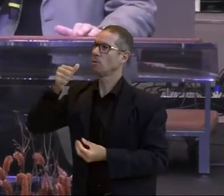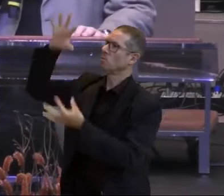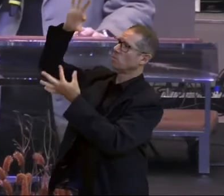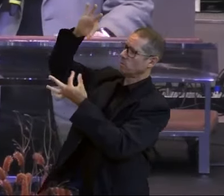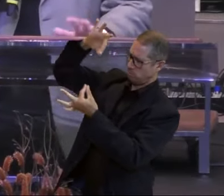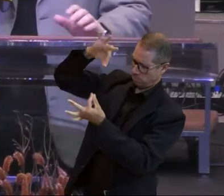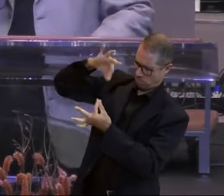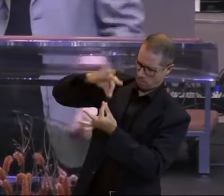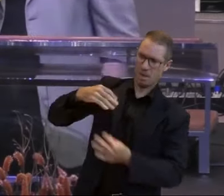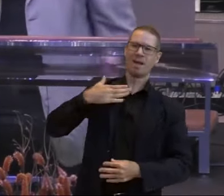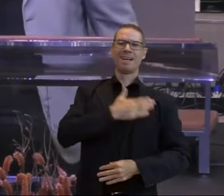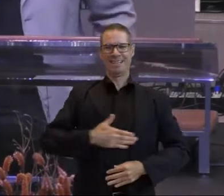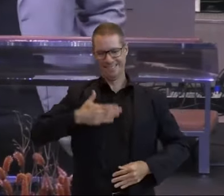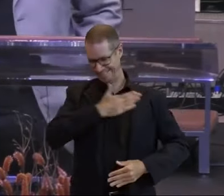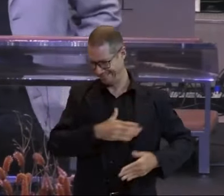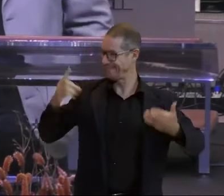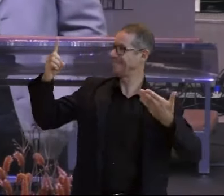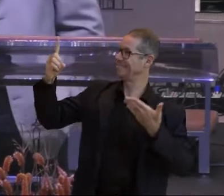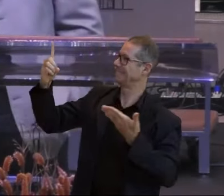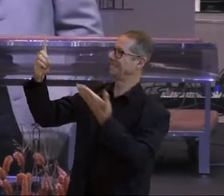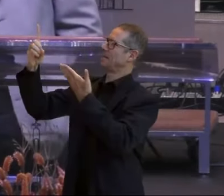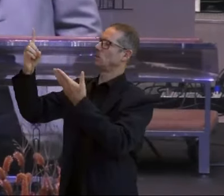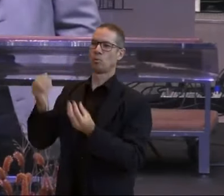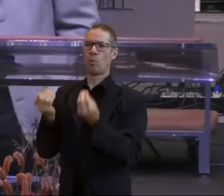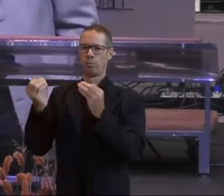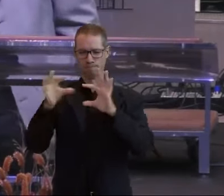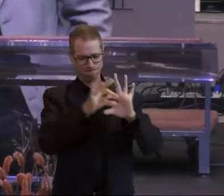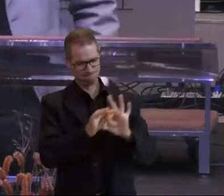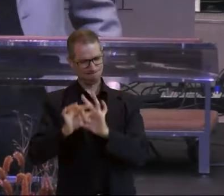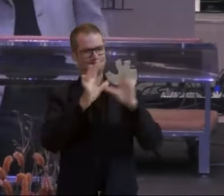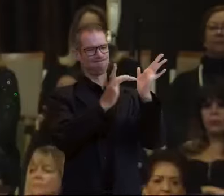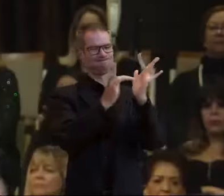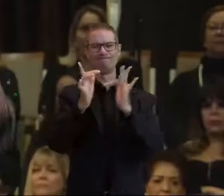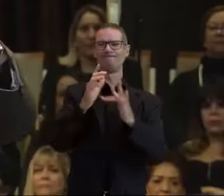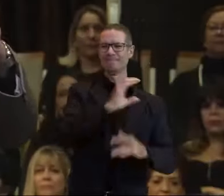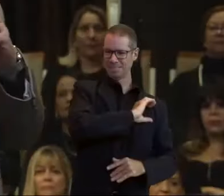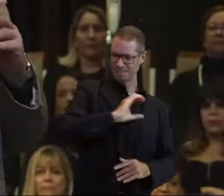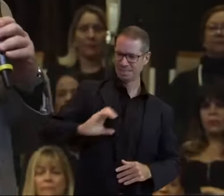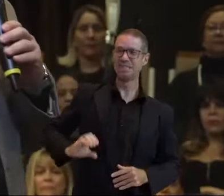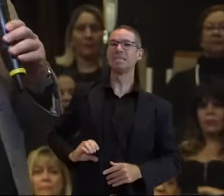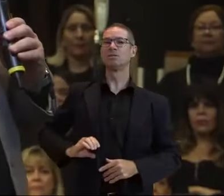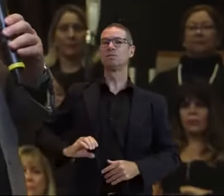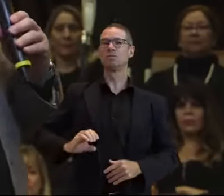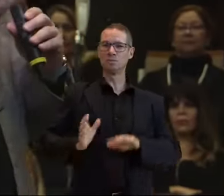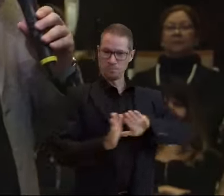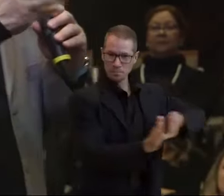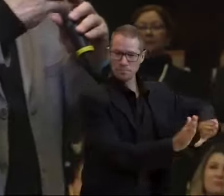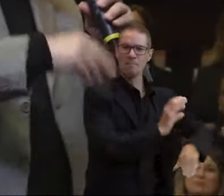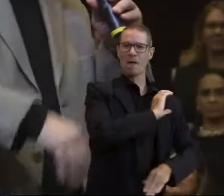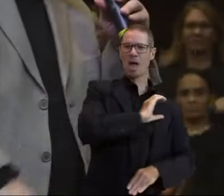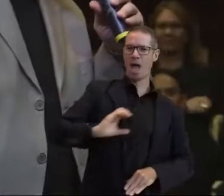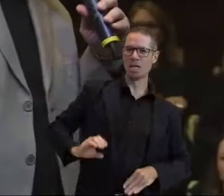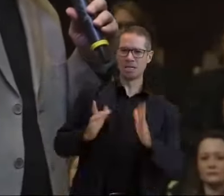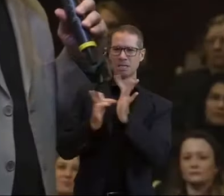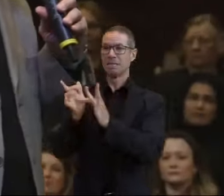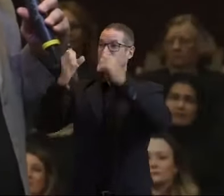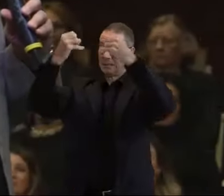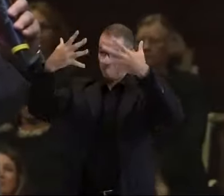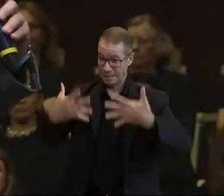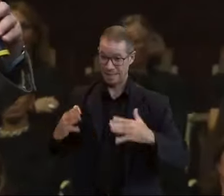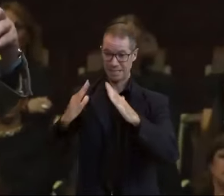espirituais agradáveis a Deus por meio de Jesus Cristo. E aí Jesus explica para a gente esse negócio de ser igreja